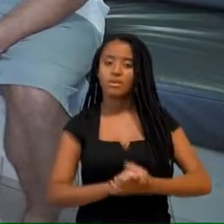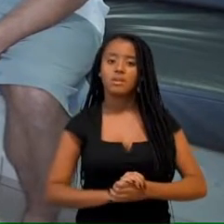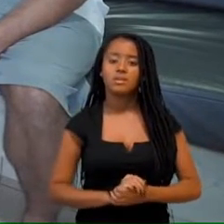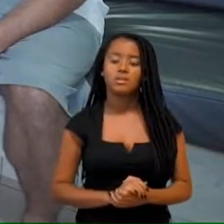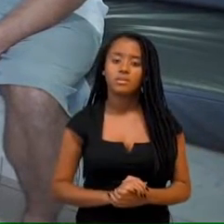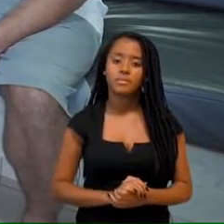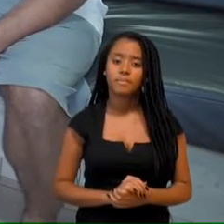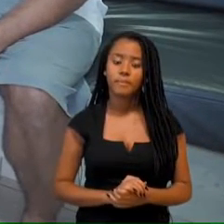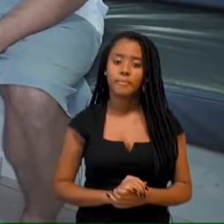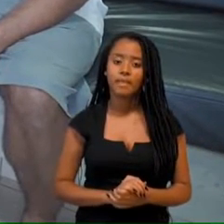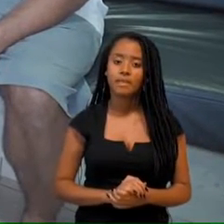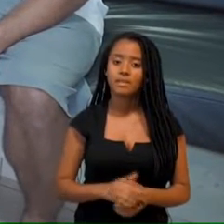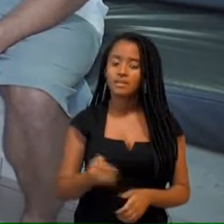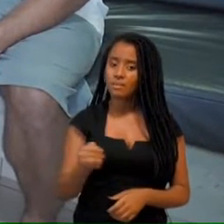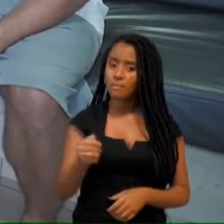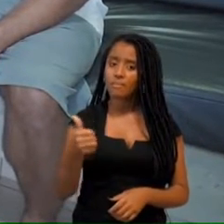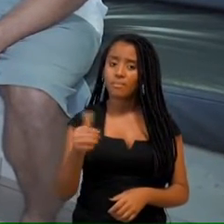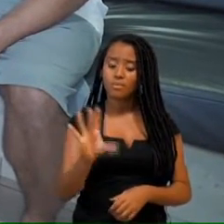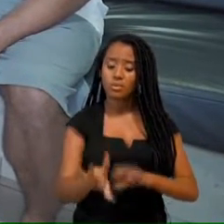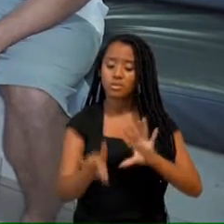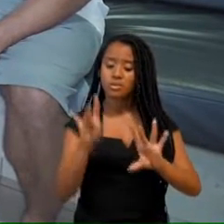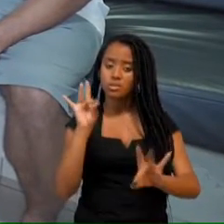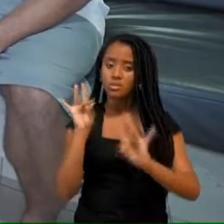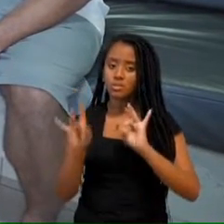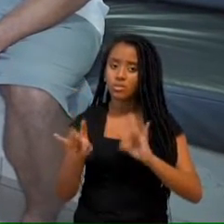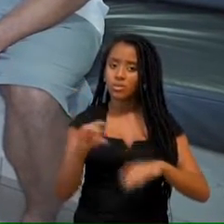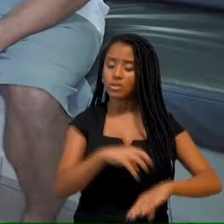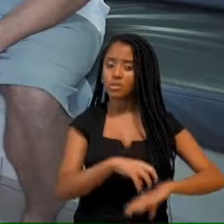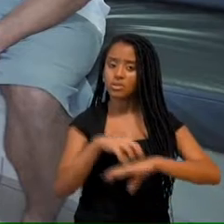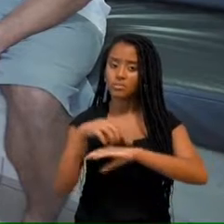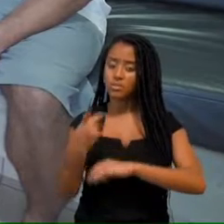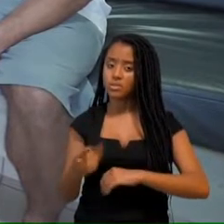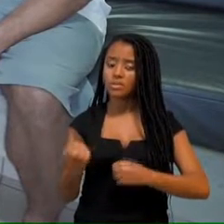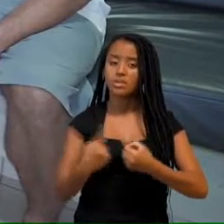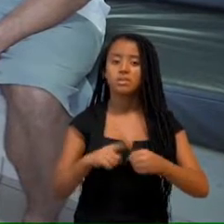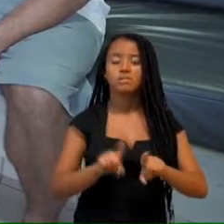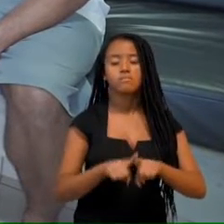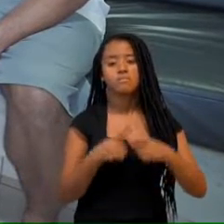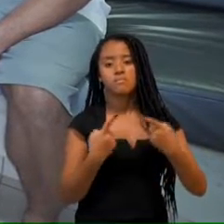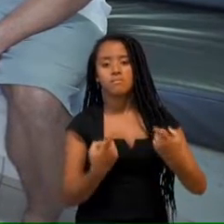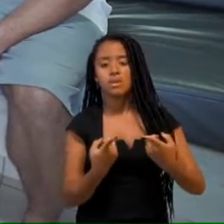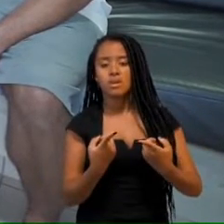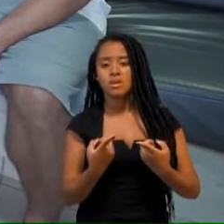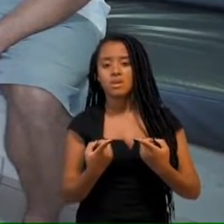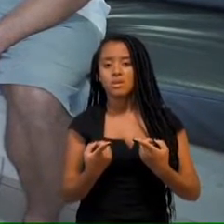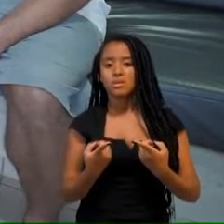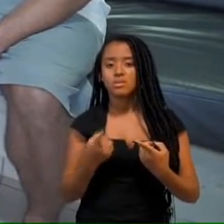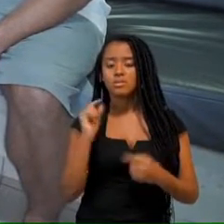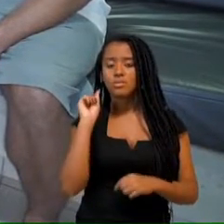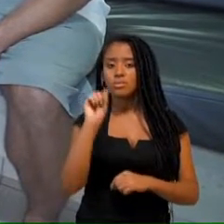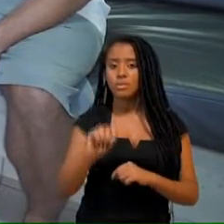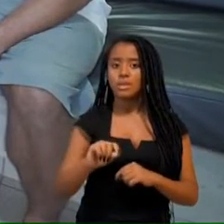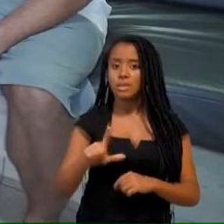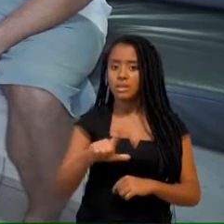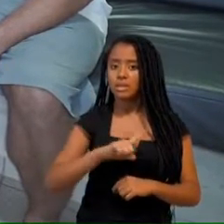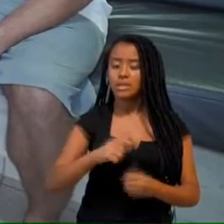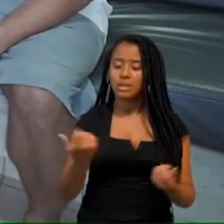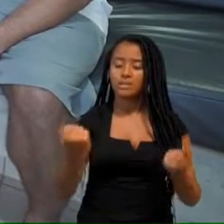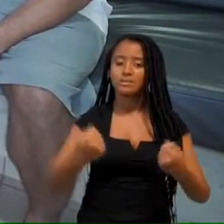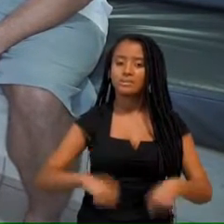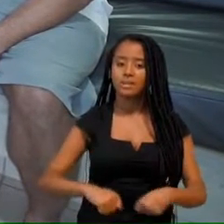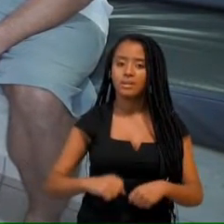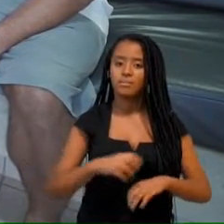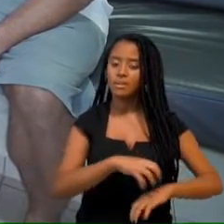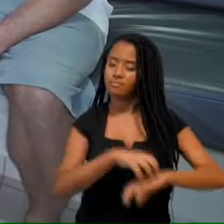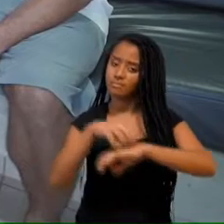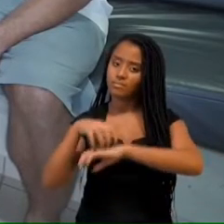utilizar e são poucas opções né de transporte aqui na cidade mas eu acho que o que tem dá pra gente se